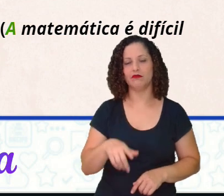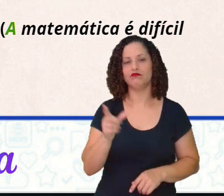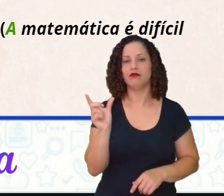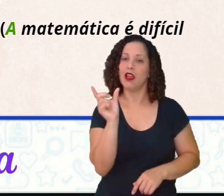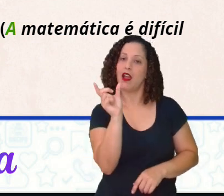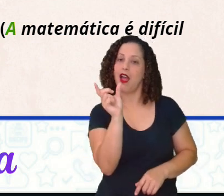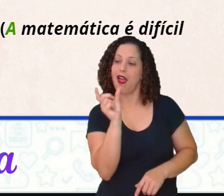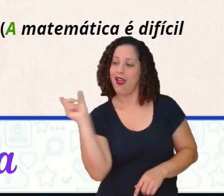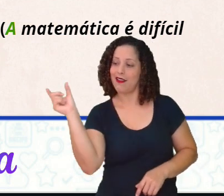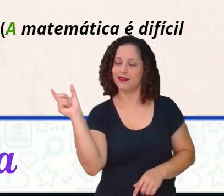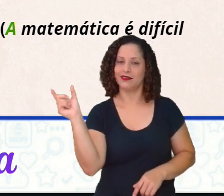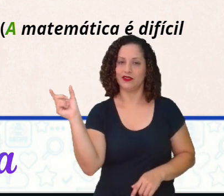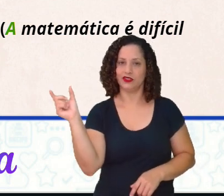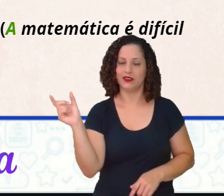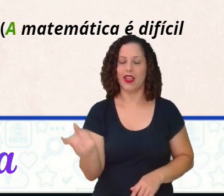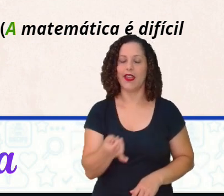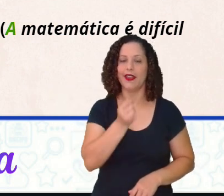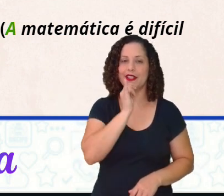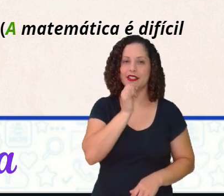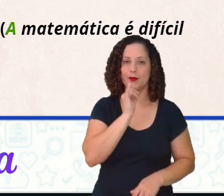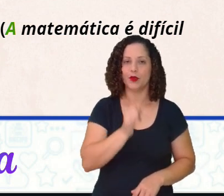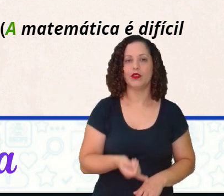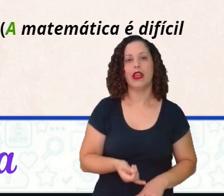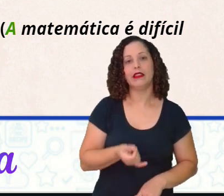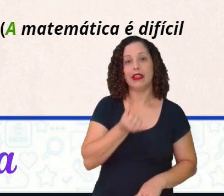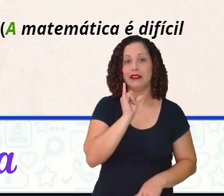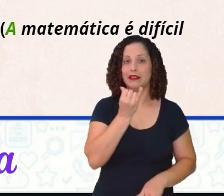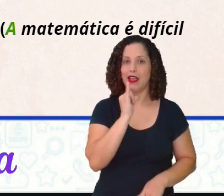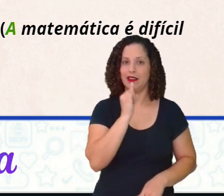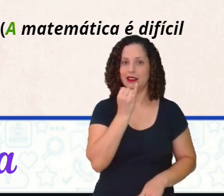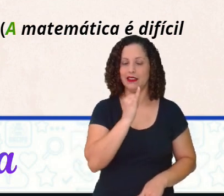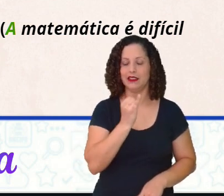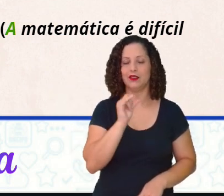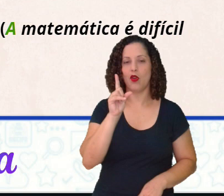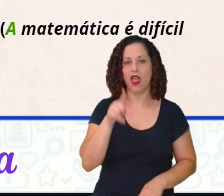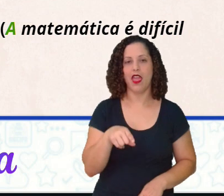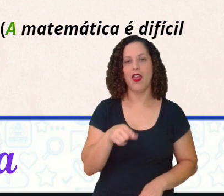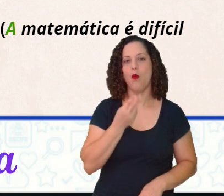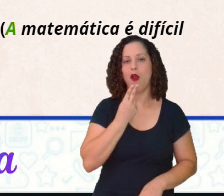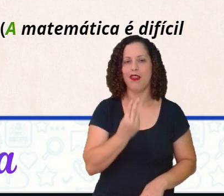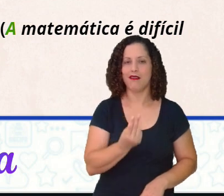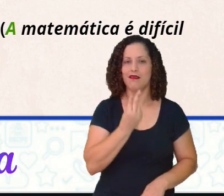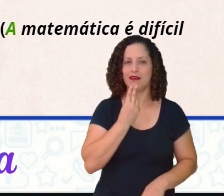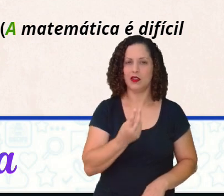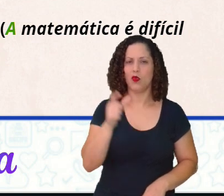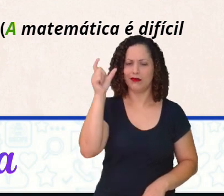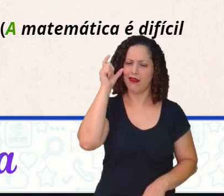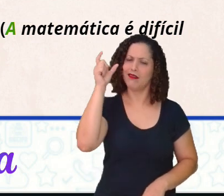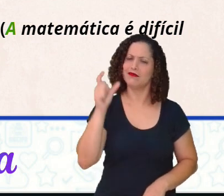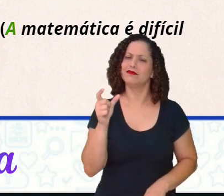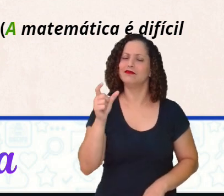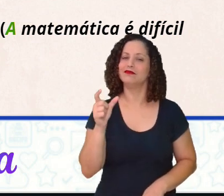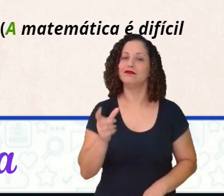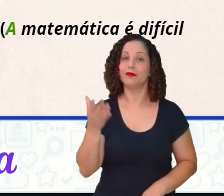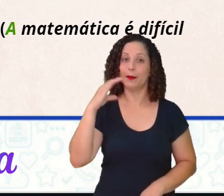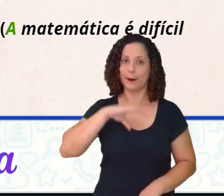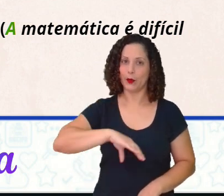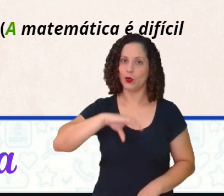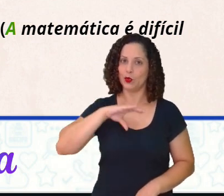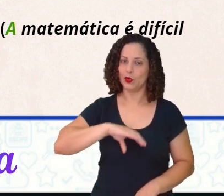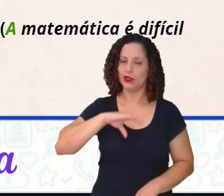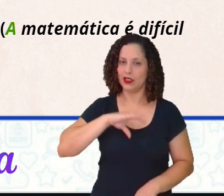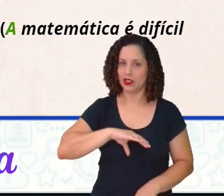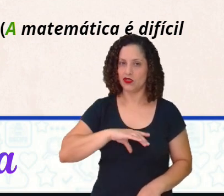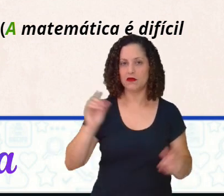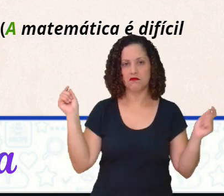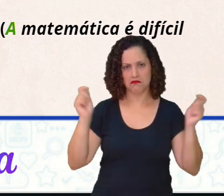é uma língua interessante. A gente pode usar em português o italiano, né?